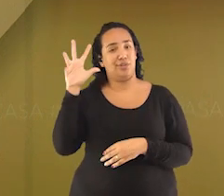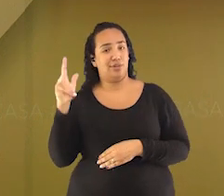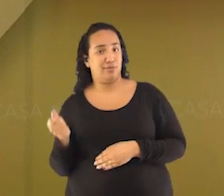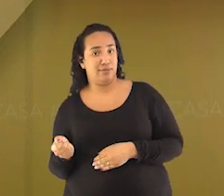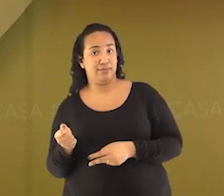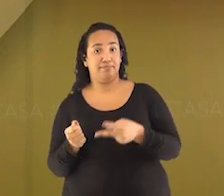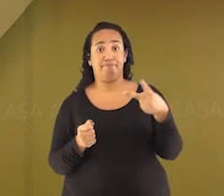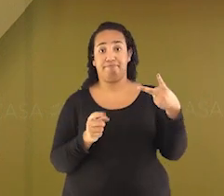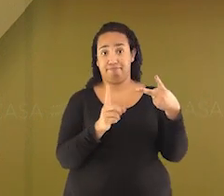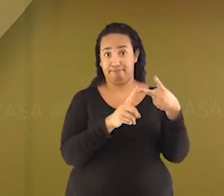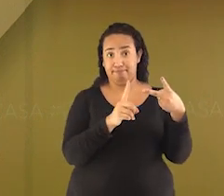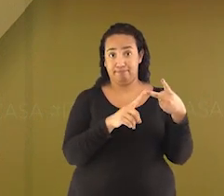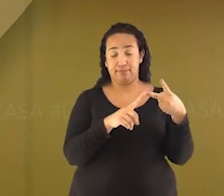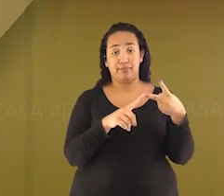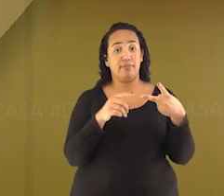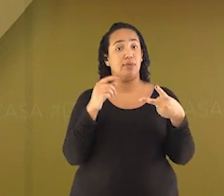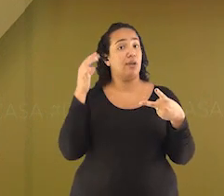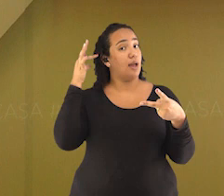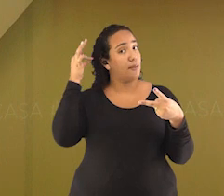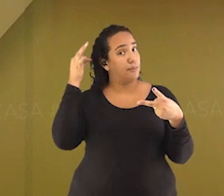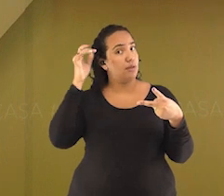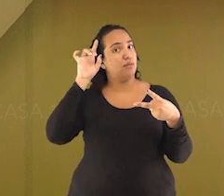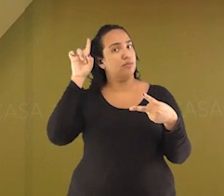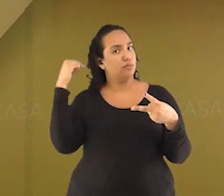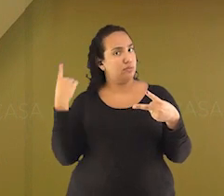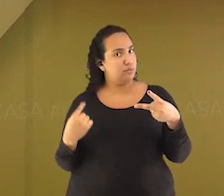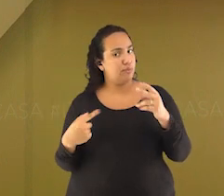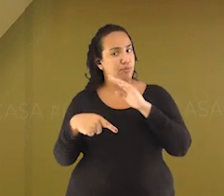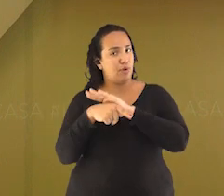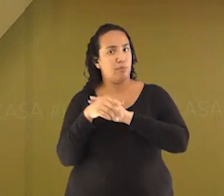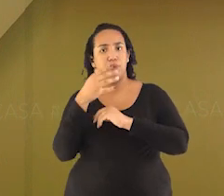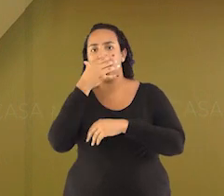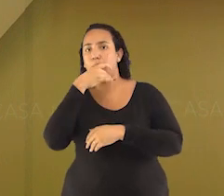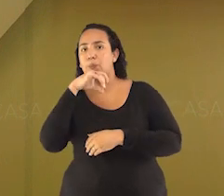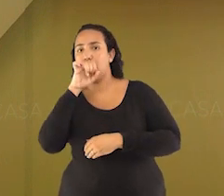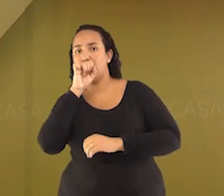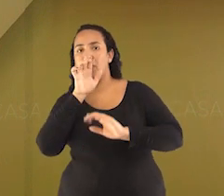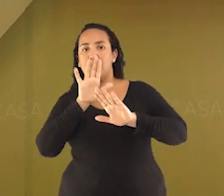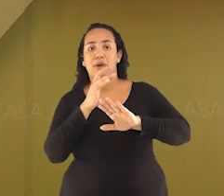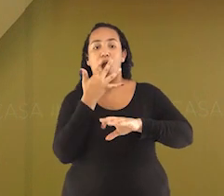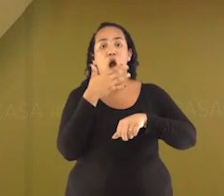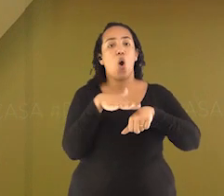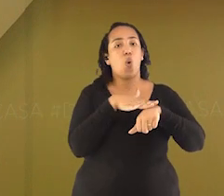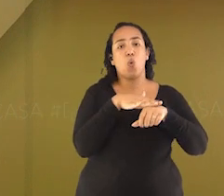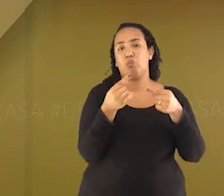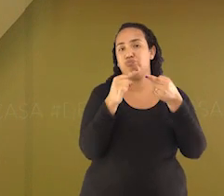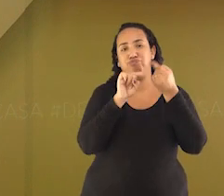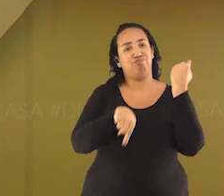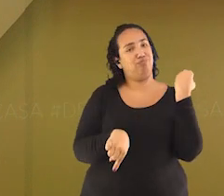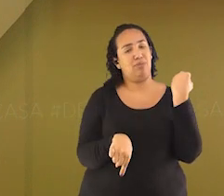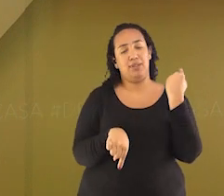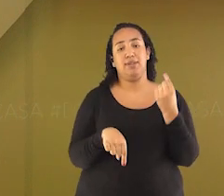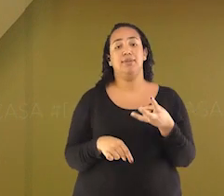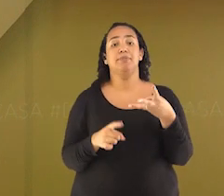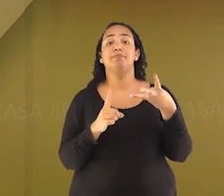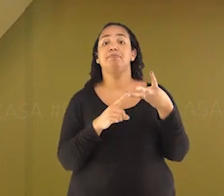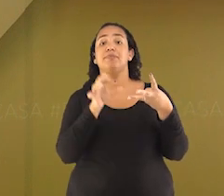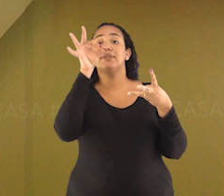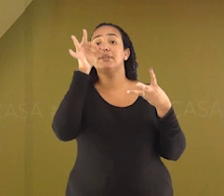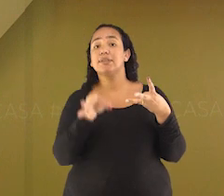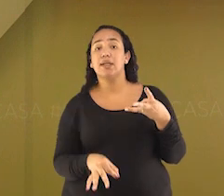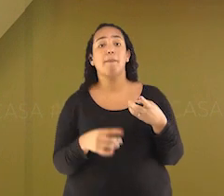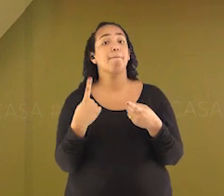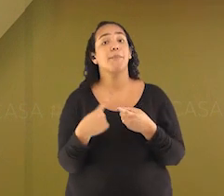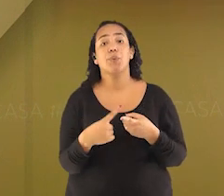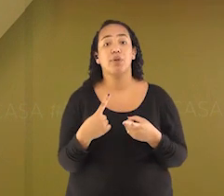cabelo crespo do pai, mas a pele branca também não é um traço africano e nem indígena. A letra C está correta por